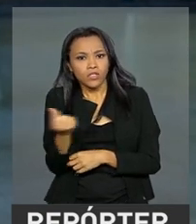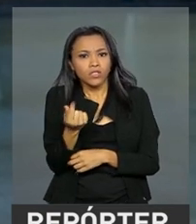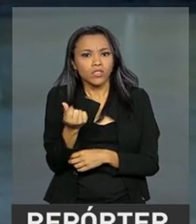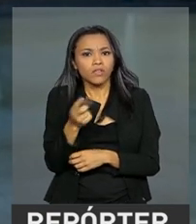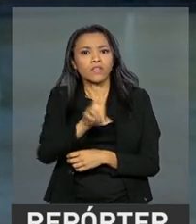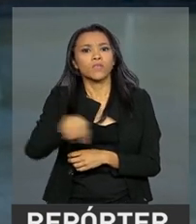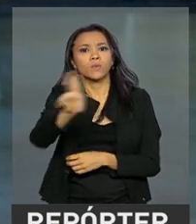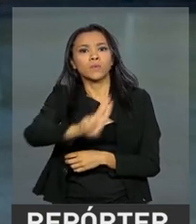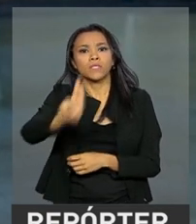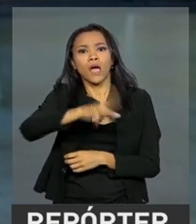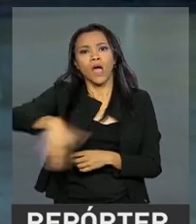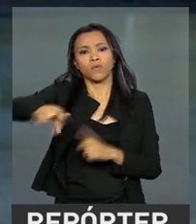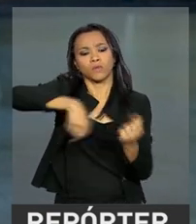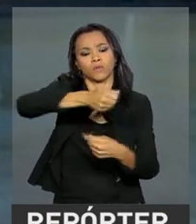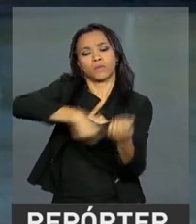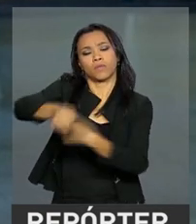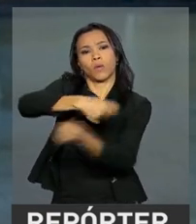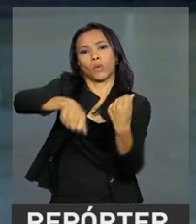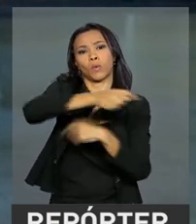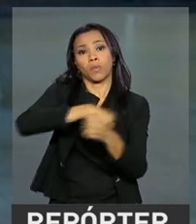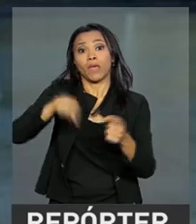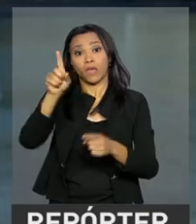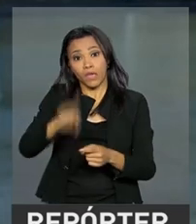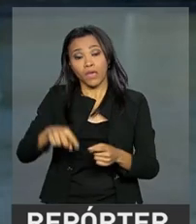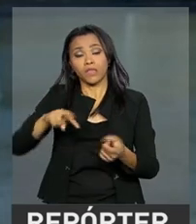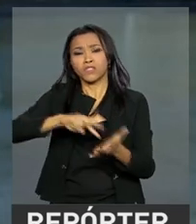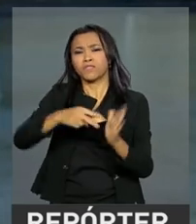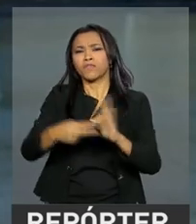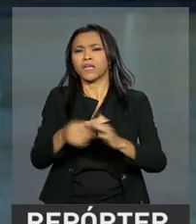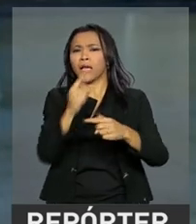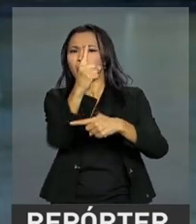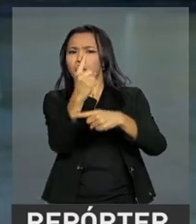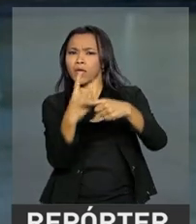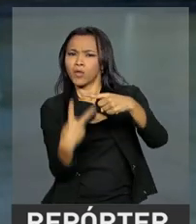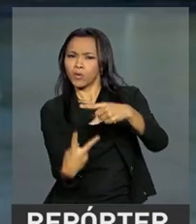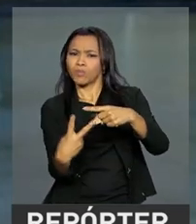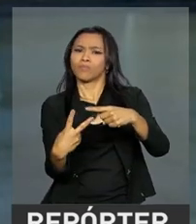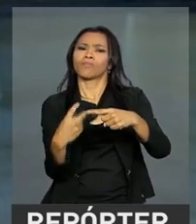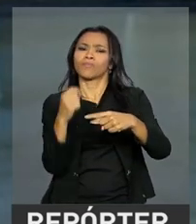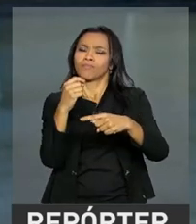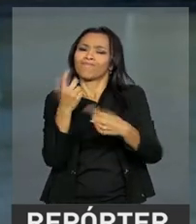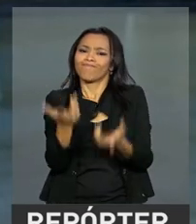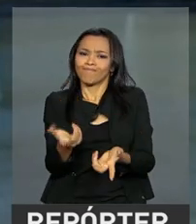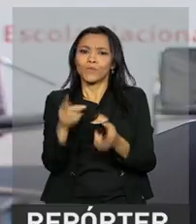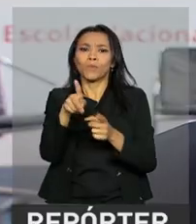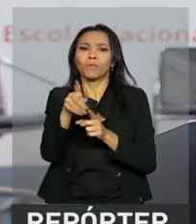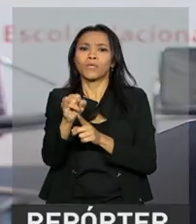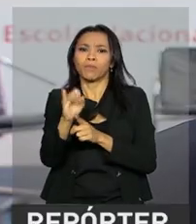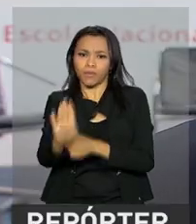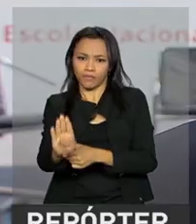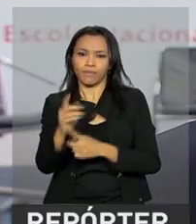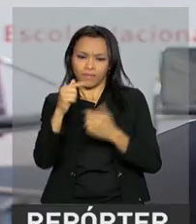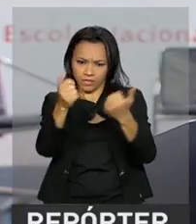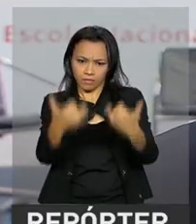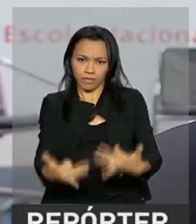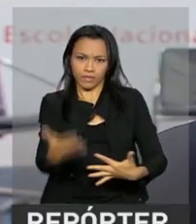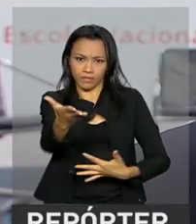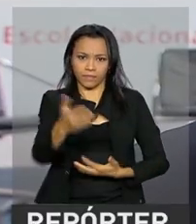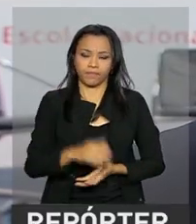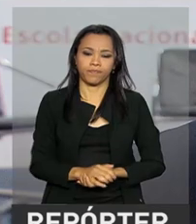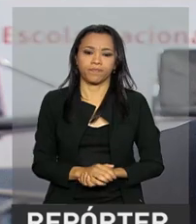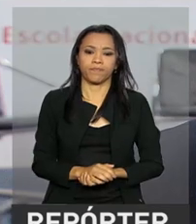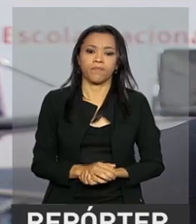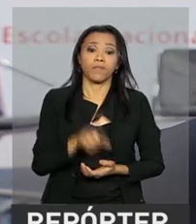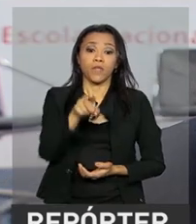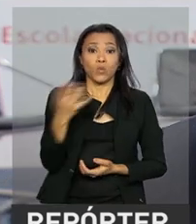equivale a % do PIB o produto interno bruto brasileiro Vamos ouvir o saldo de